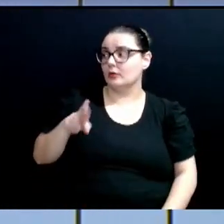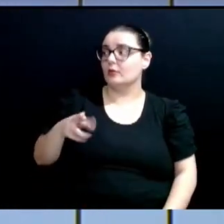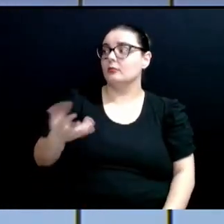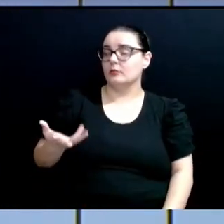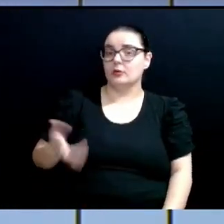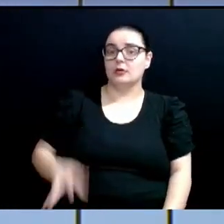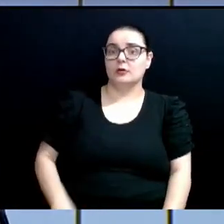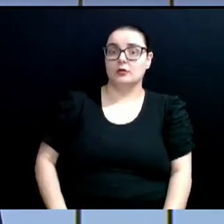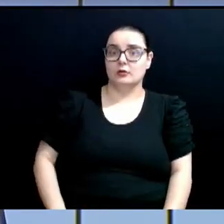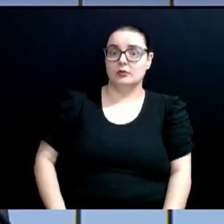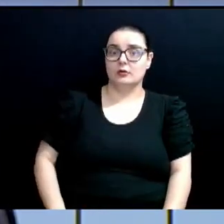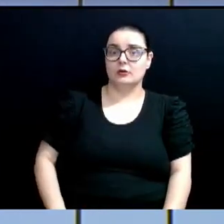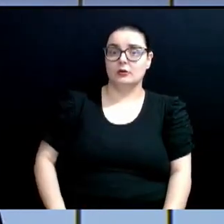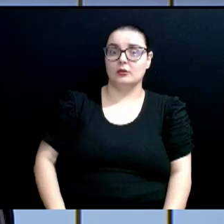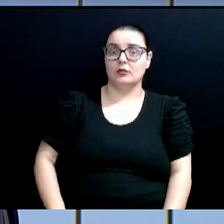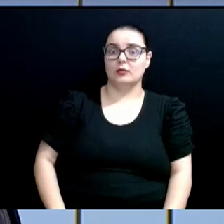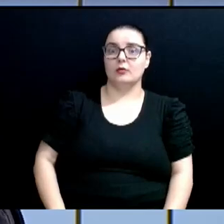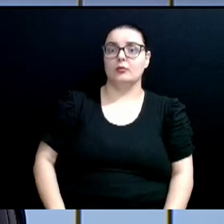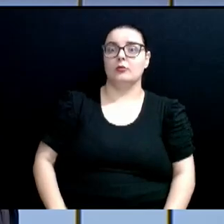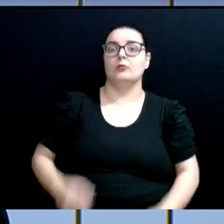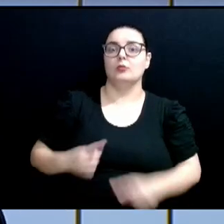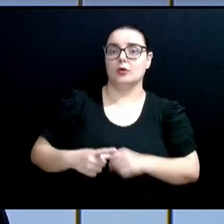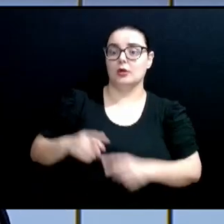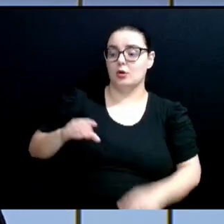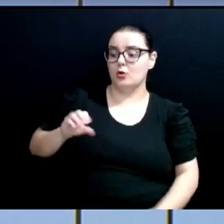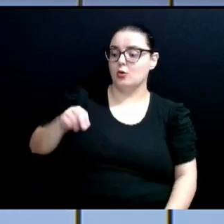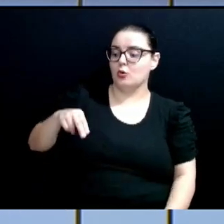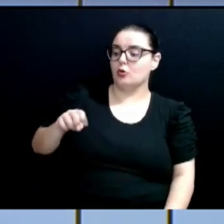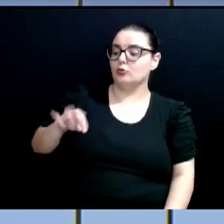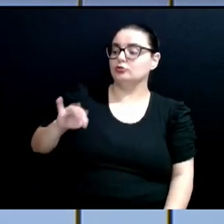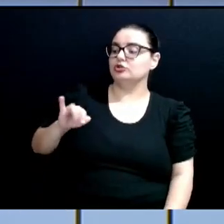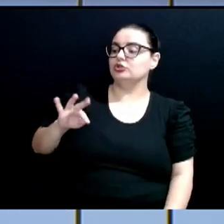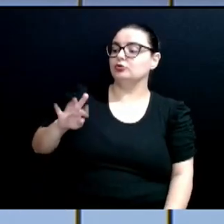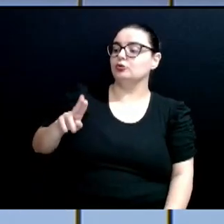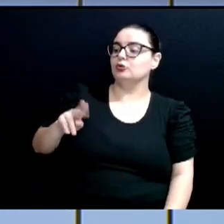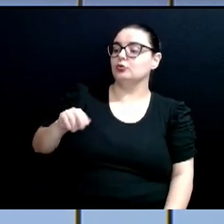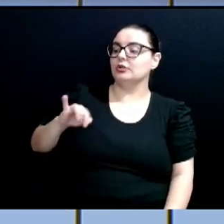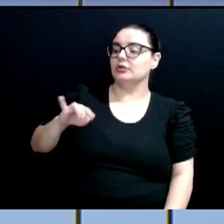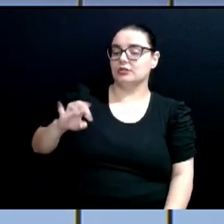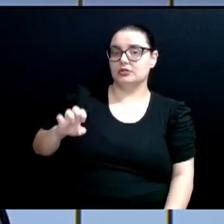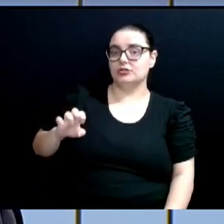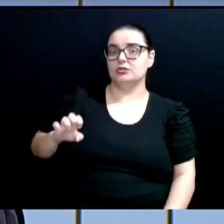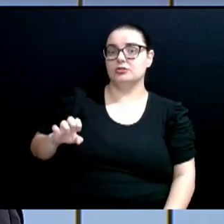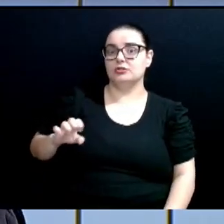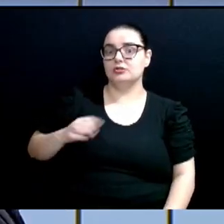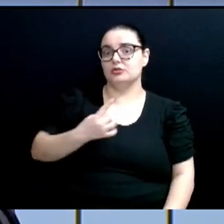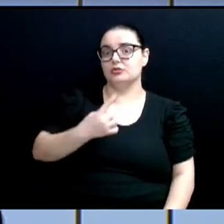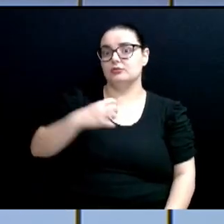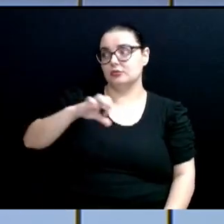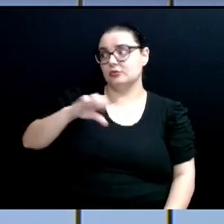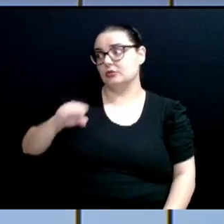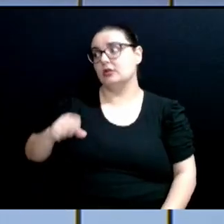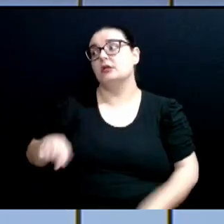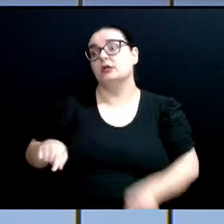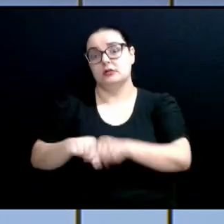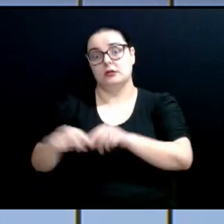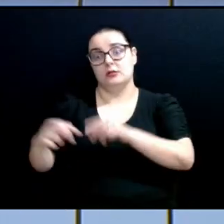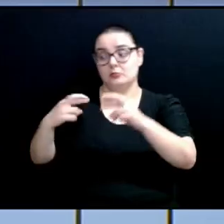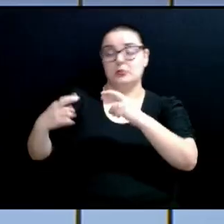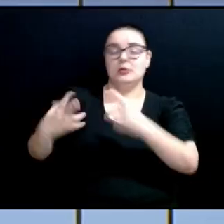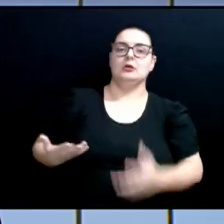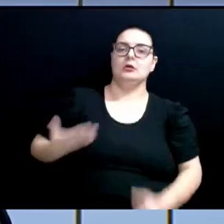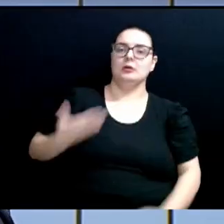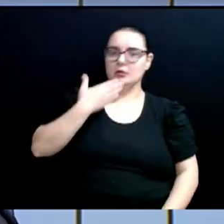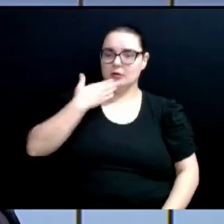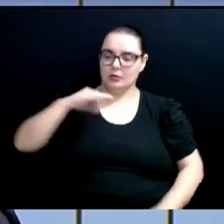o Constituinte de 88, ele também foi precavido. Ele melhor inserir na